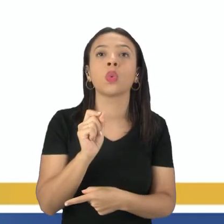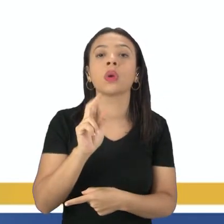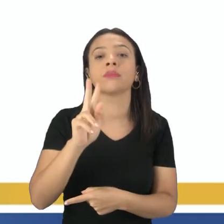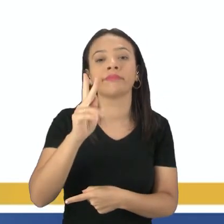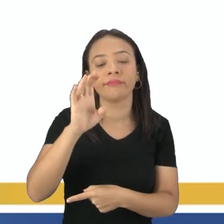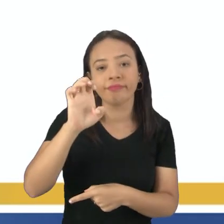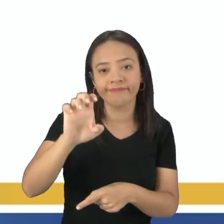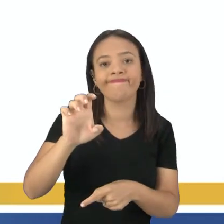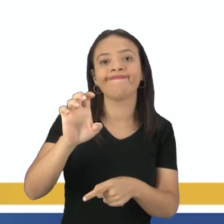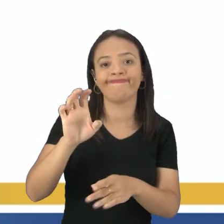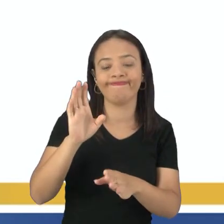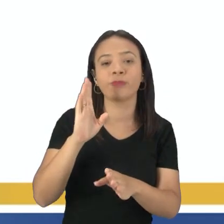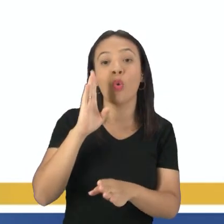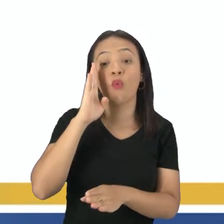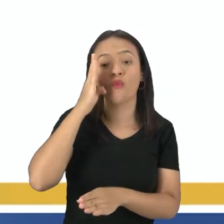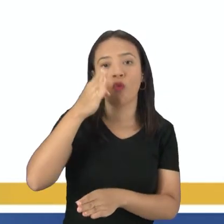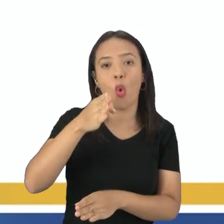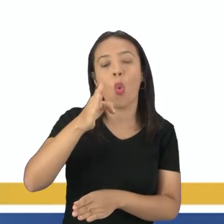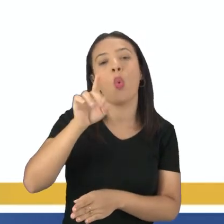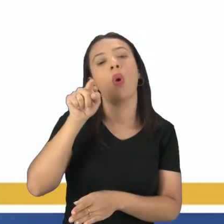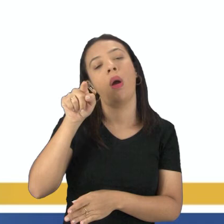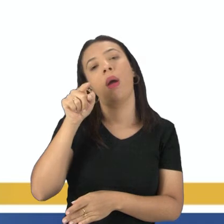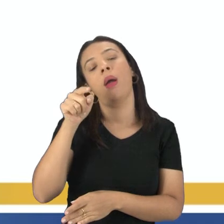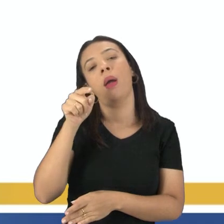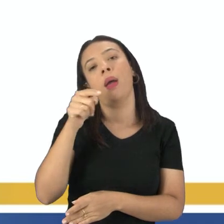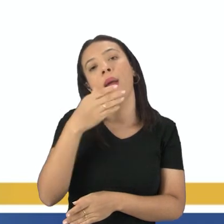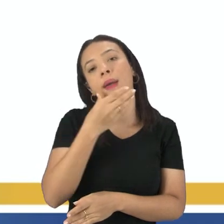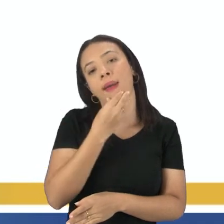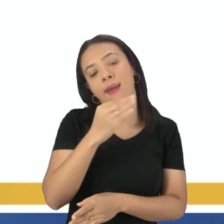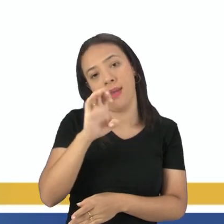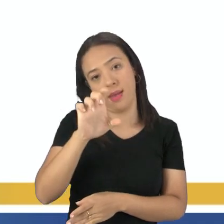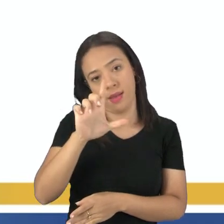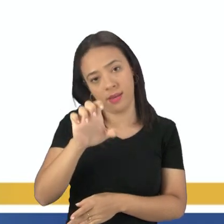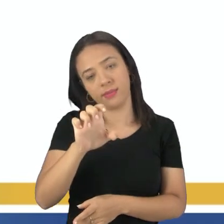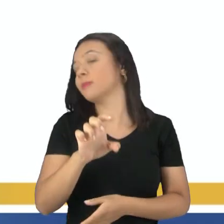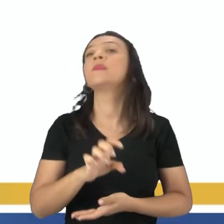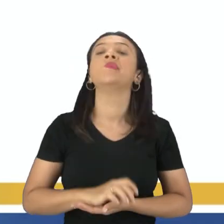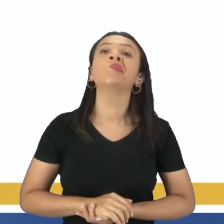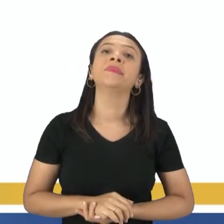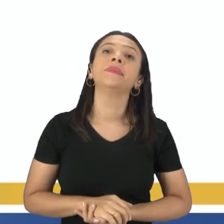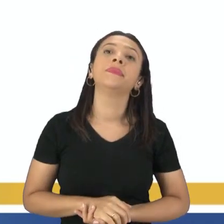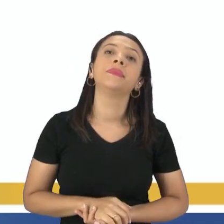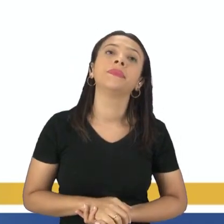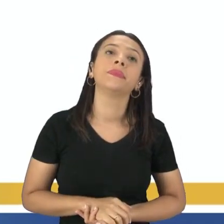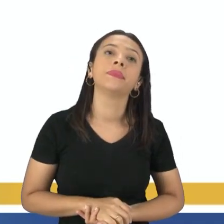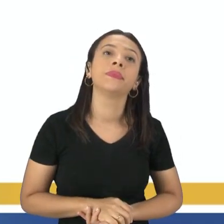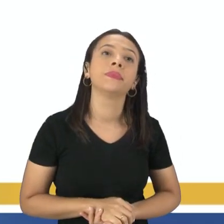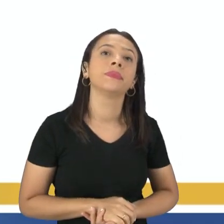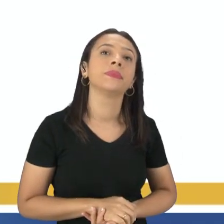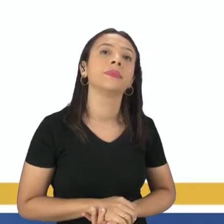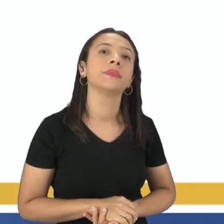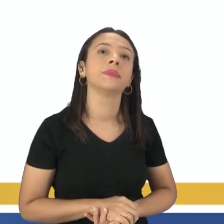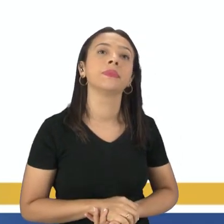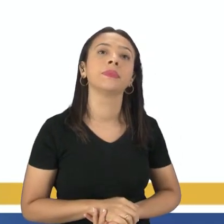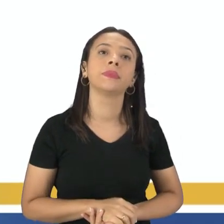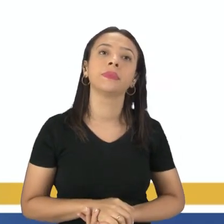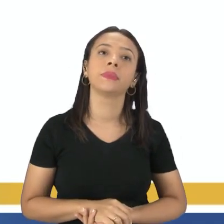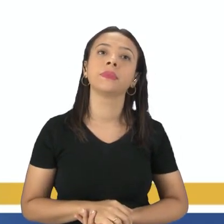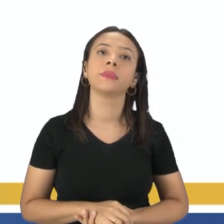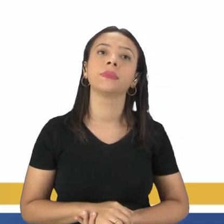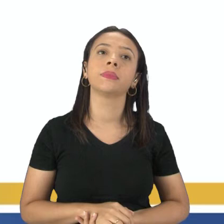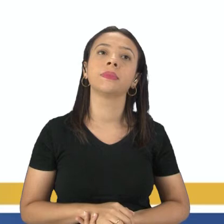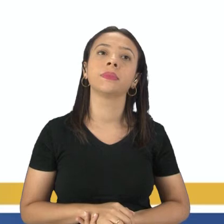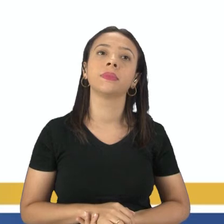he. O meu sujeito ainda é he, ainda é ele, ainda é terceira pessoa do singular. Writes most of their